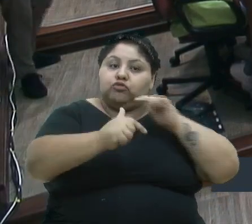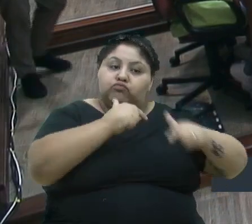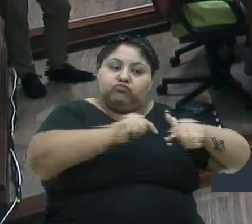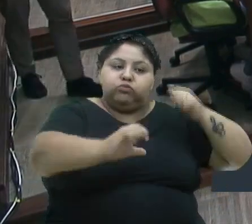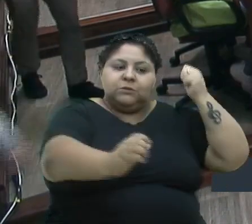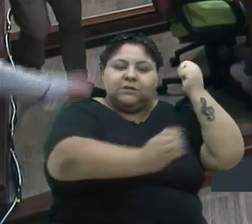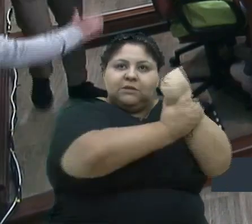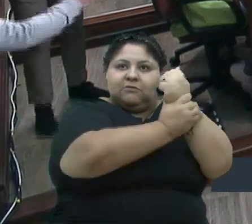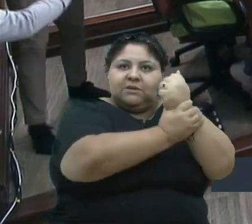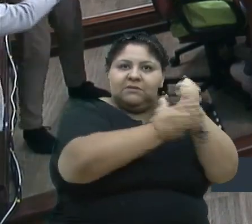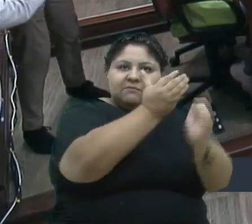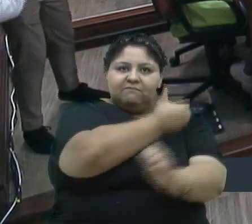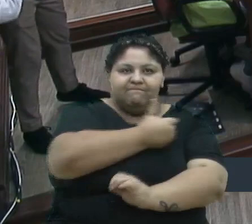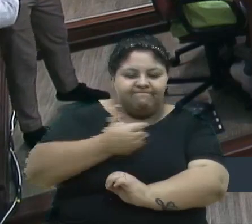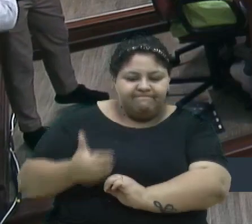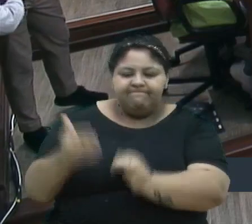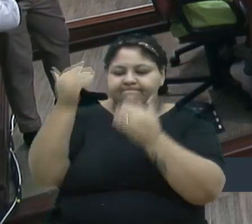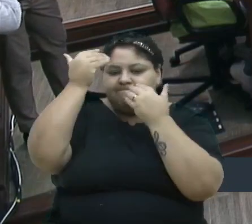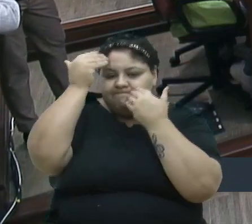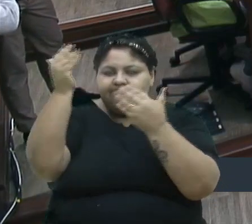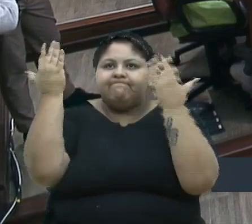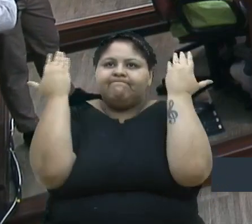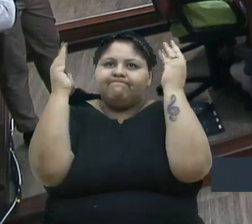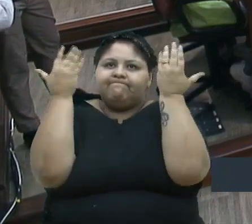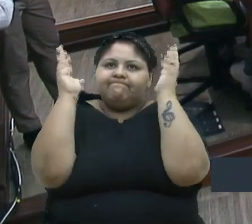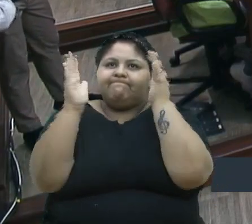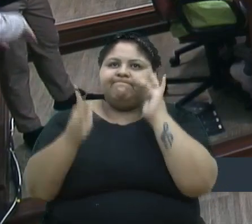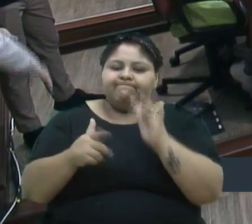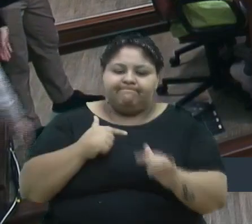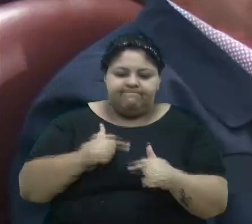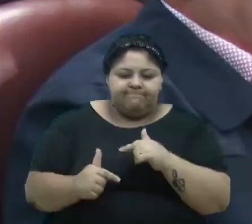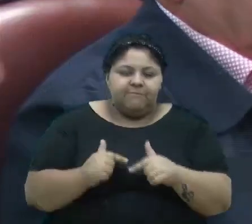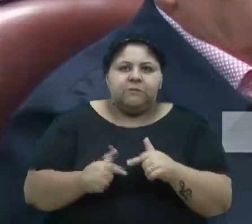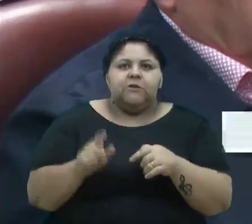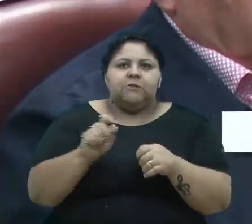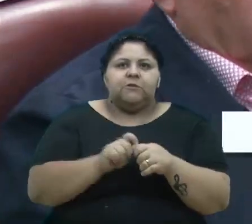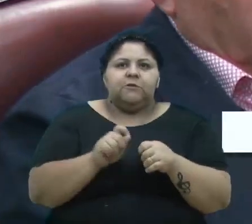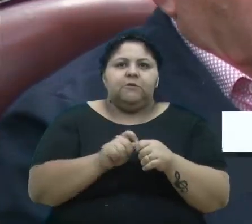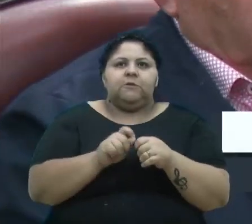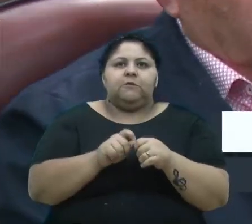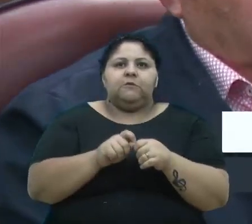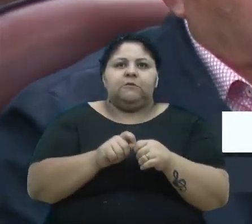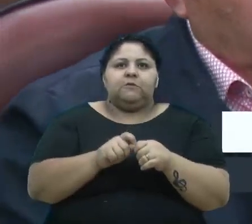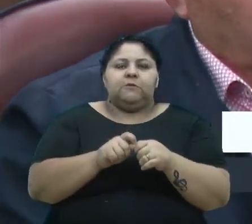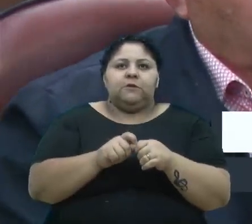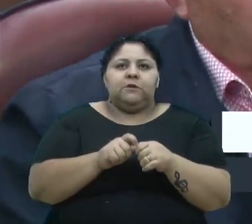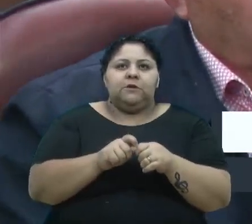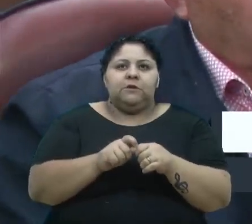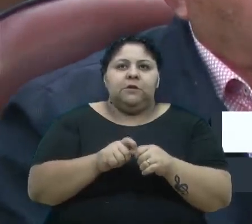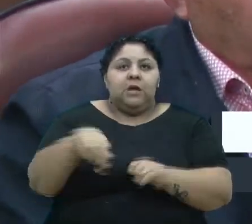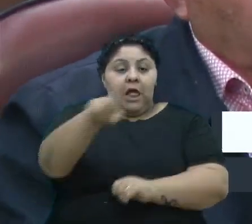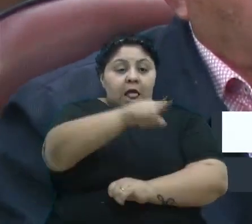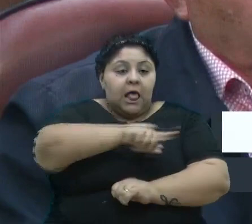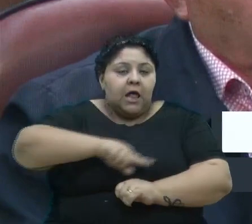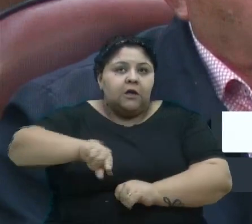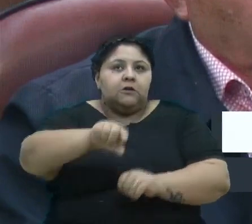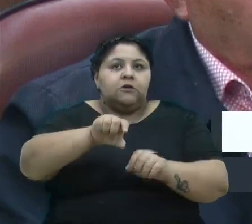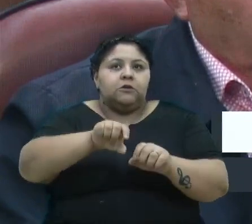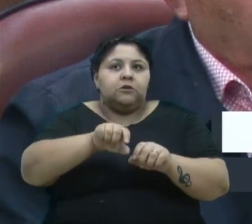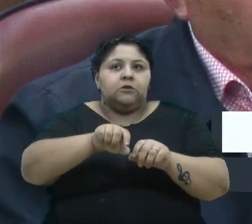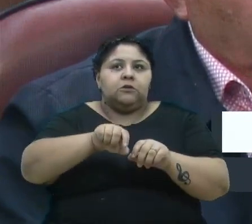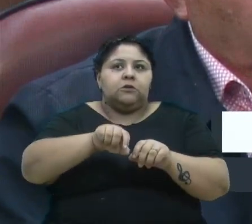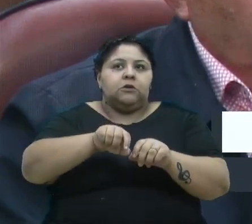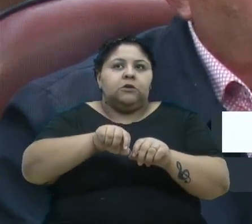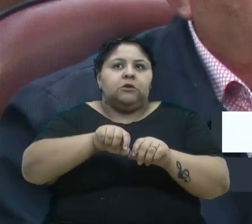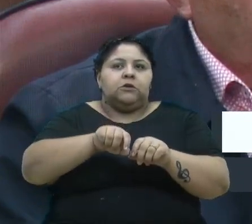segurança pública. Muito obrigado, parabéns pelo trabalho prestado que vocês têm feito à nossa sociedade. E nós sabemos